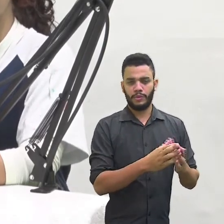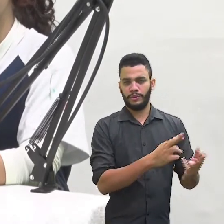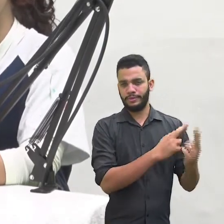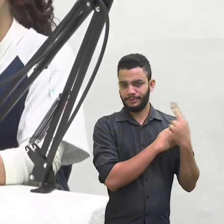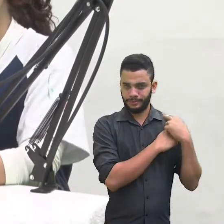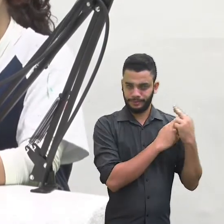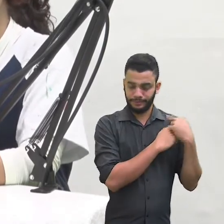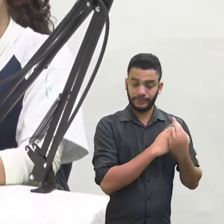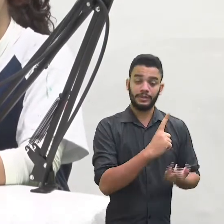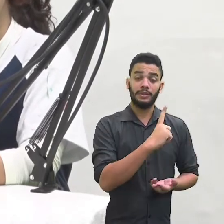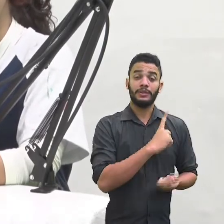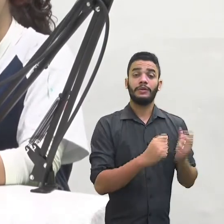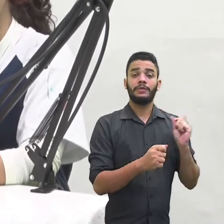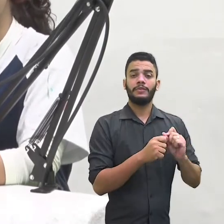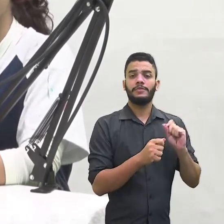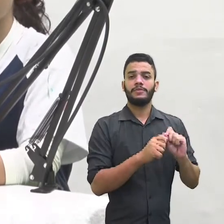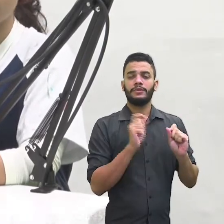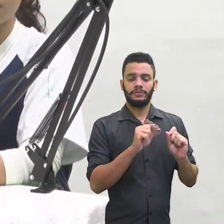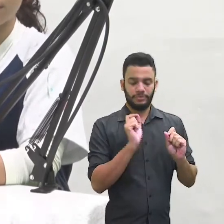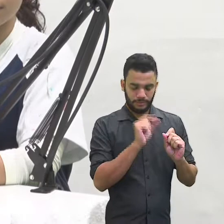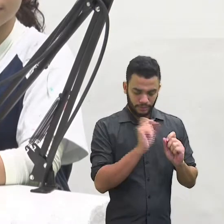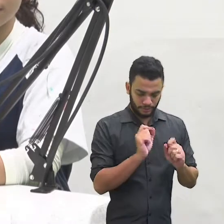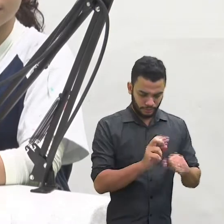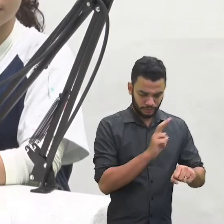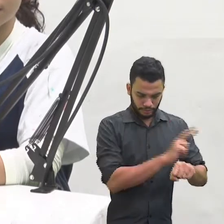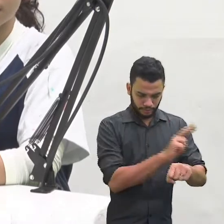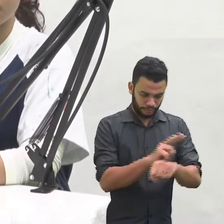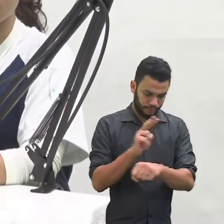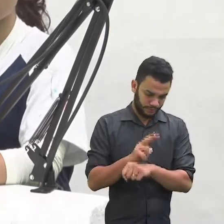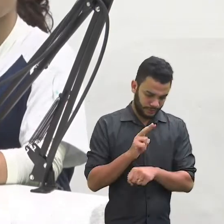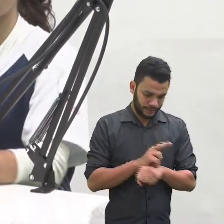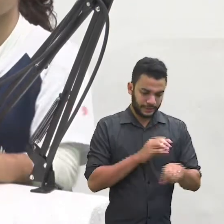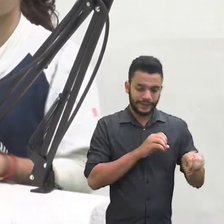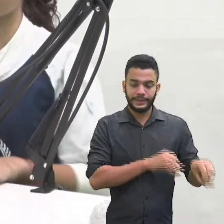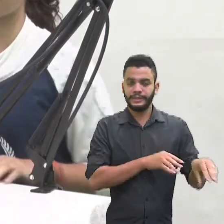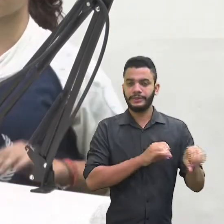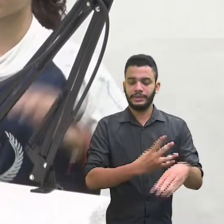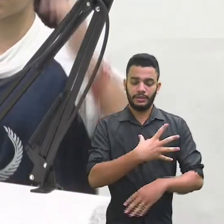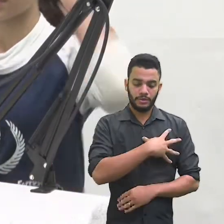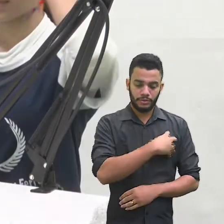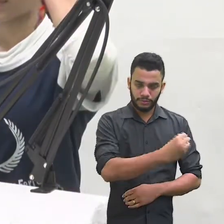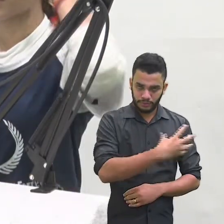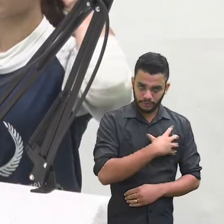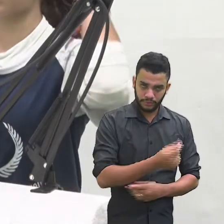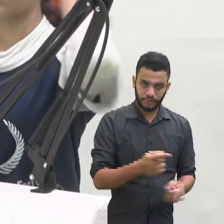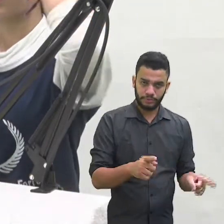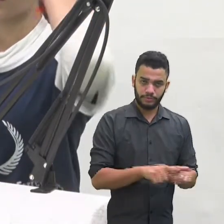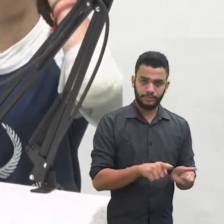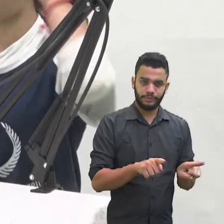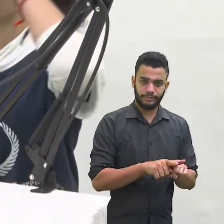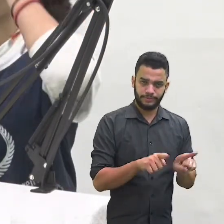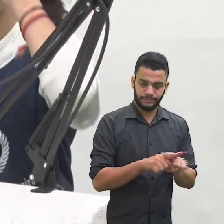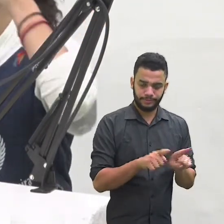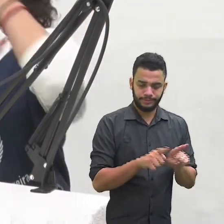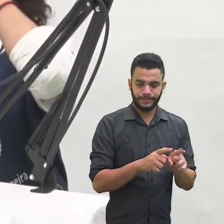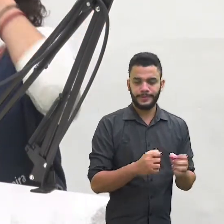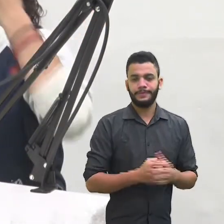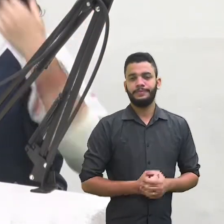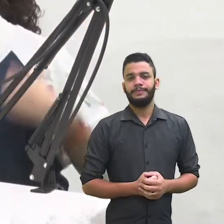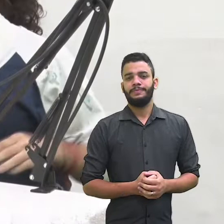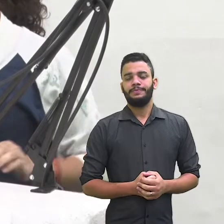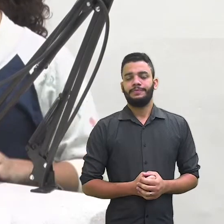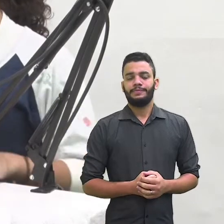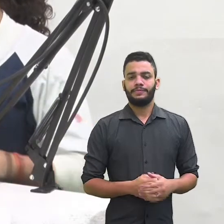filhos, bem como responsável por influenciar o comportamento dos mesmos no meio social. E